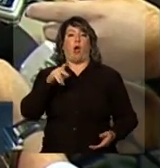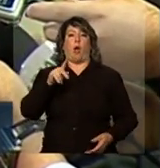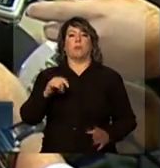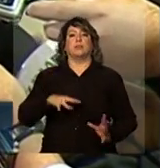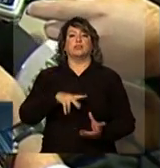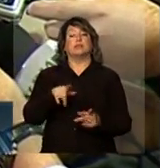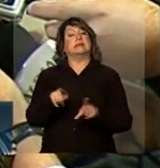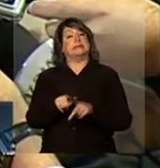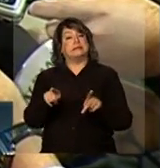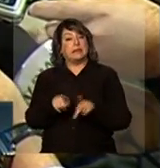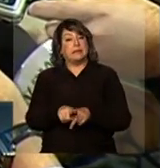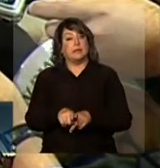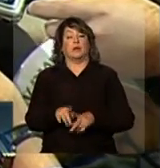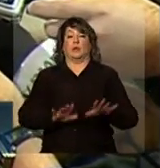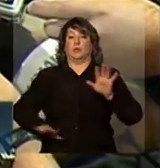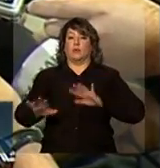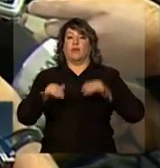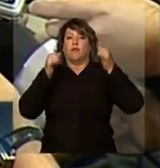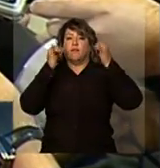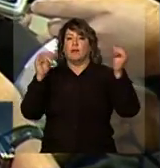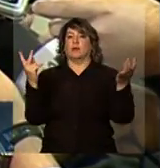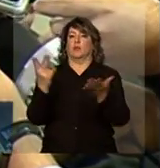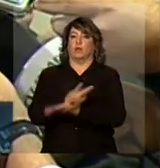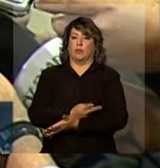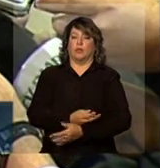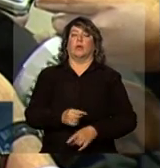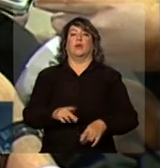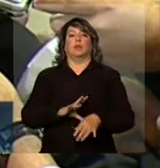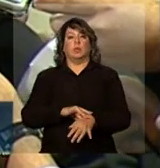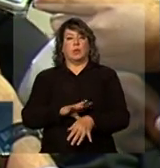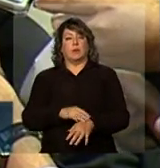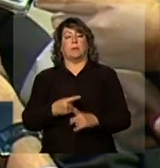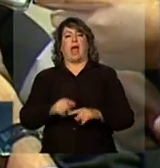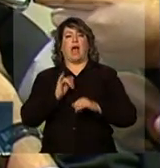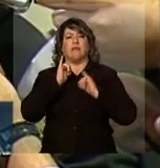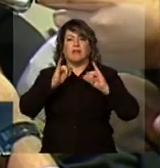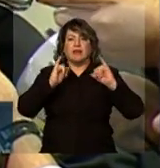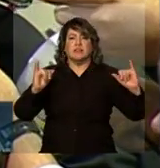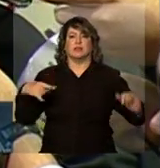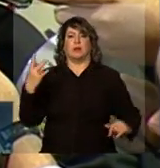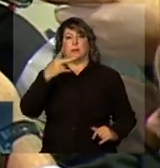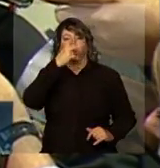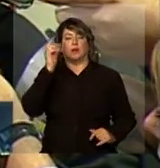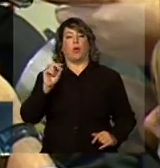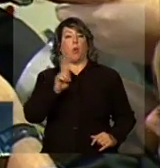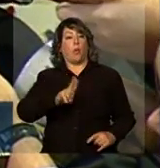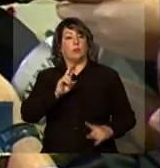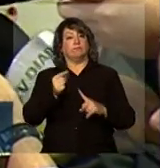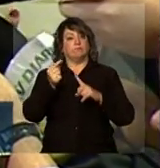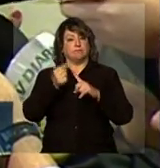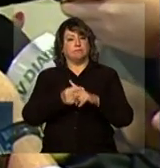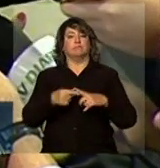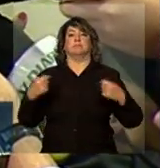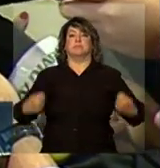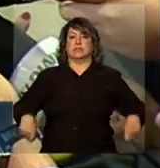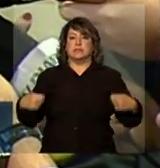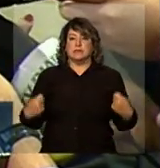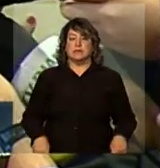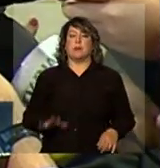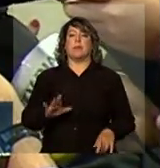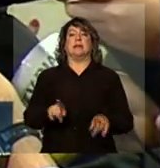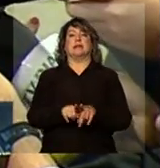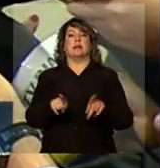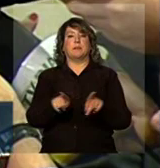é também intensificando a conscientização da população não só para o uso do preservativo da camisinha mas